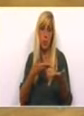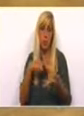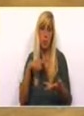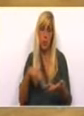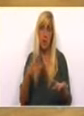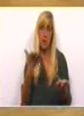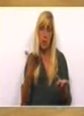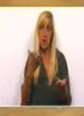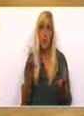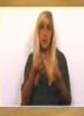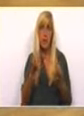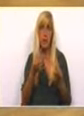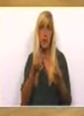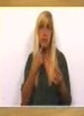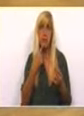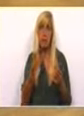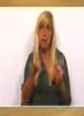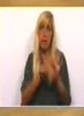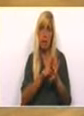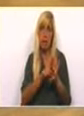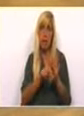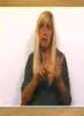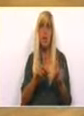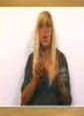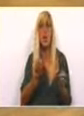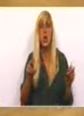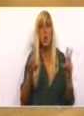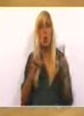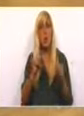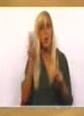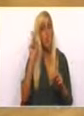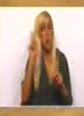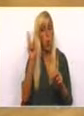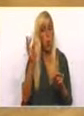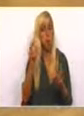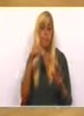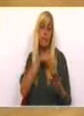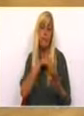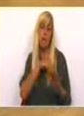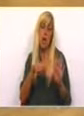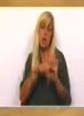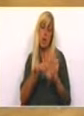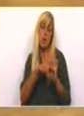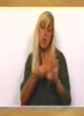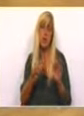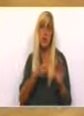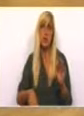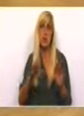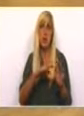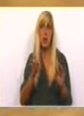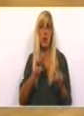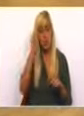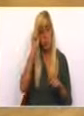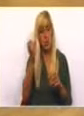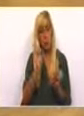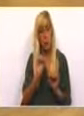portuguesa será o de decretarem uma atualização do salário mínimo nacional que não respeite a concertação